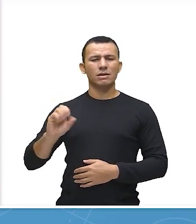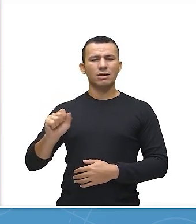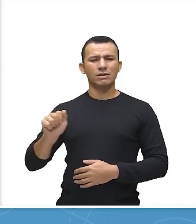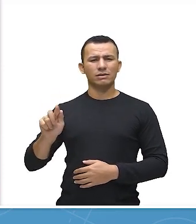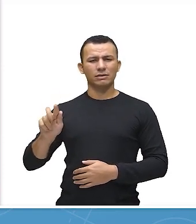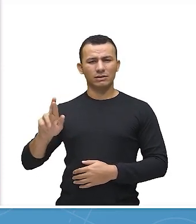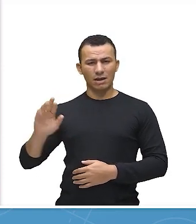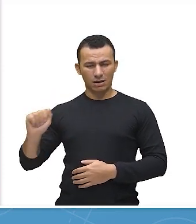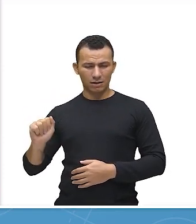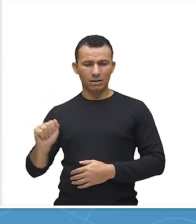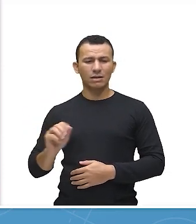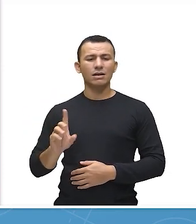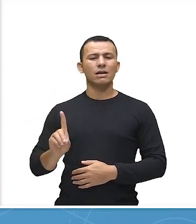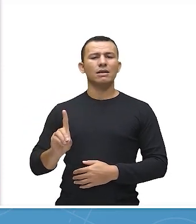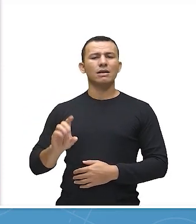temas